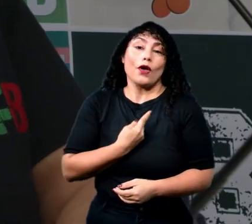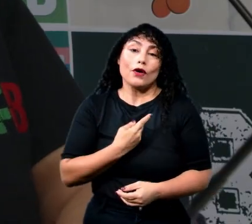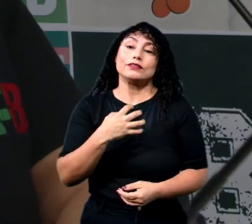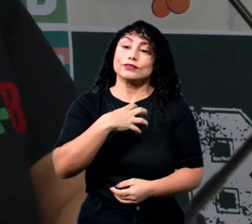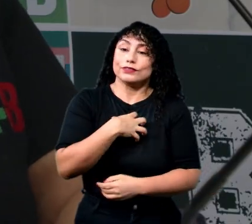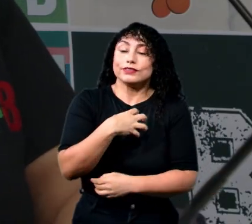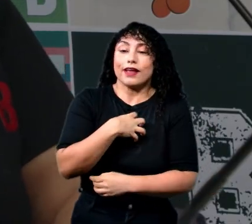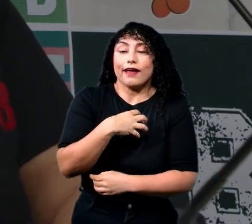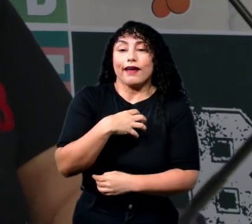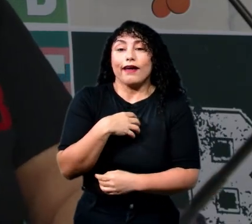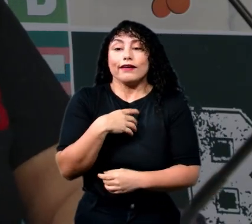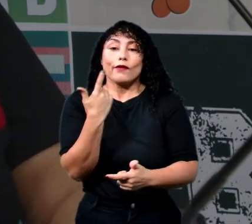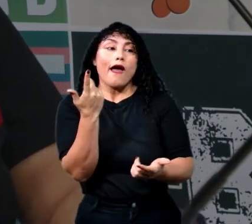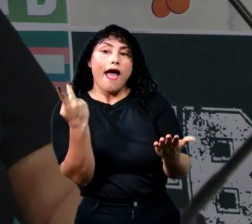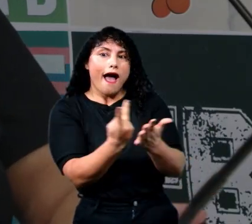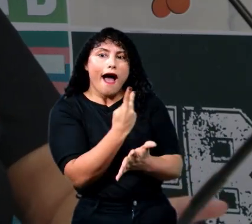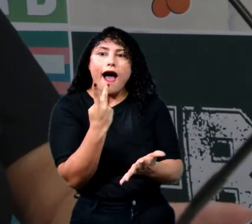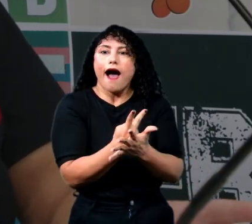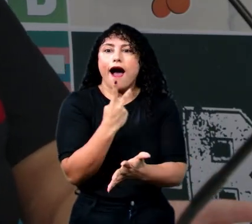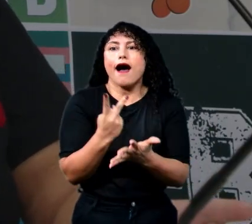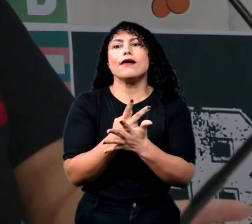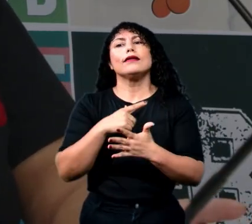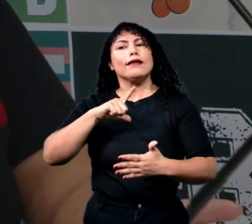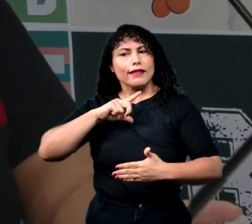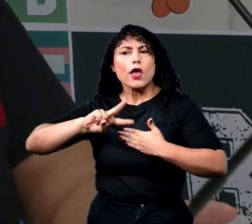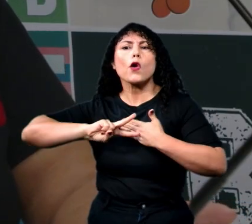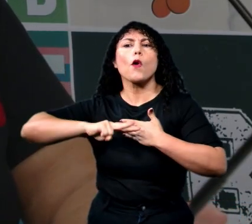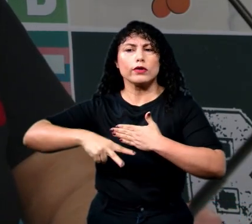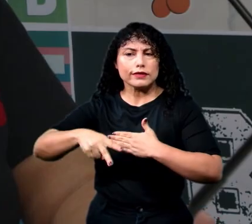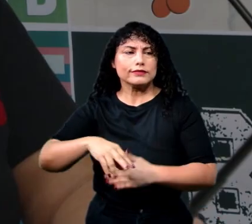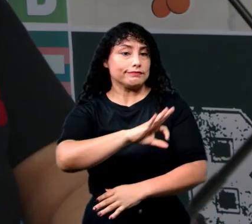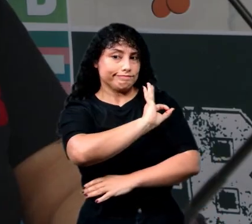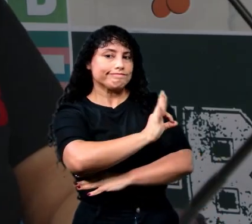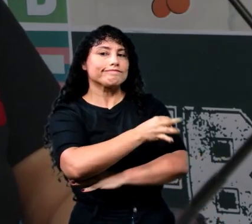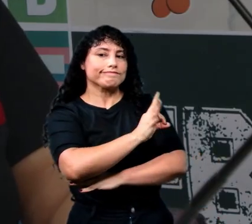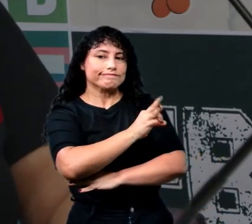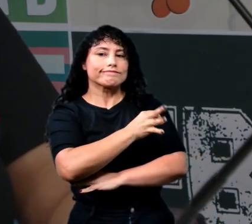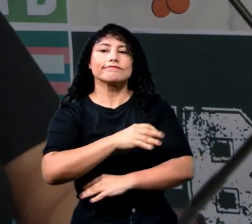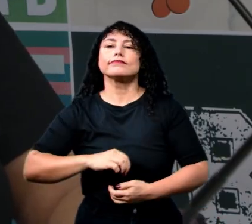alguma maneira equivocada e tem consequências, é isso? Exatamente.